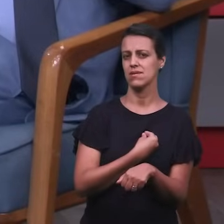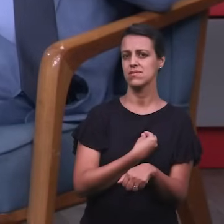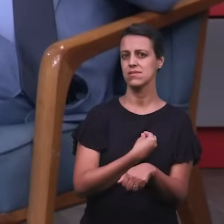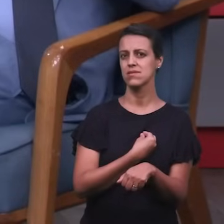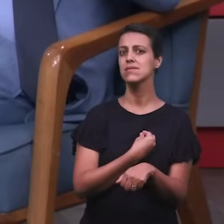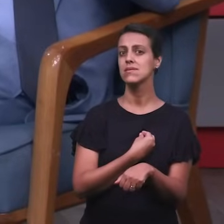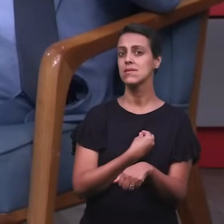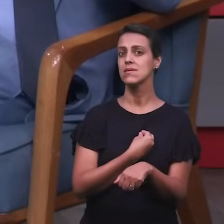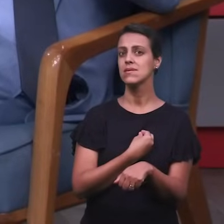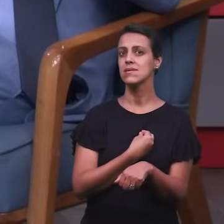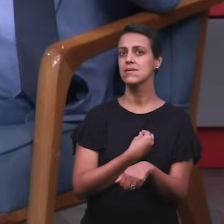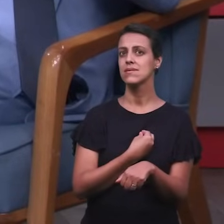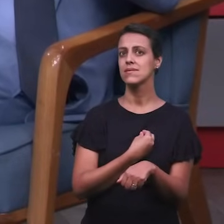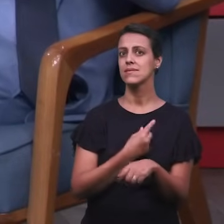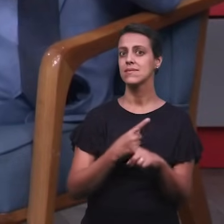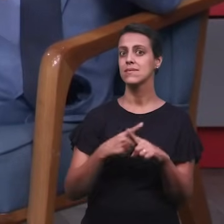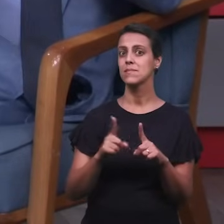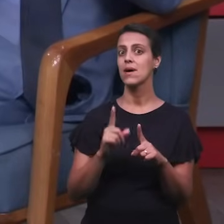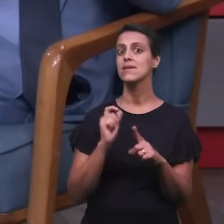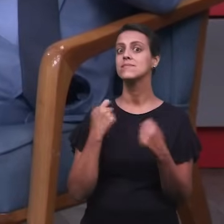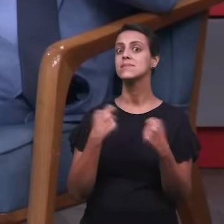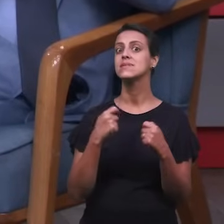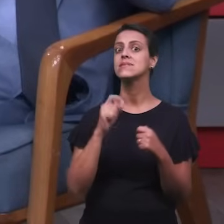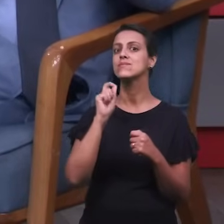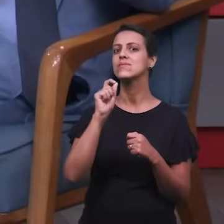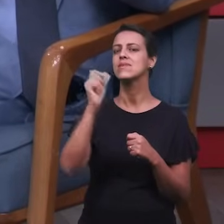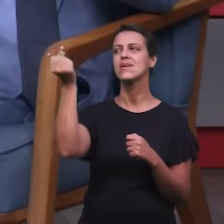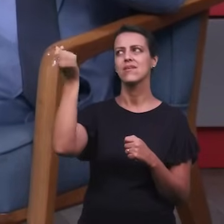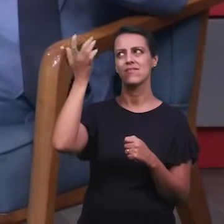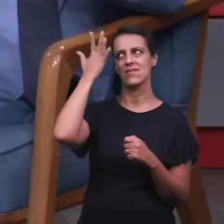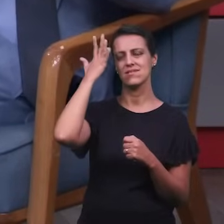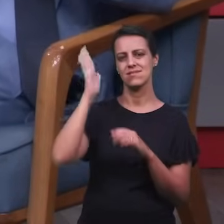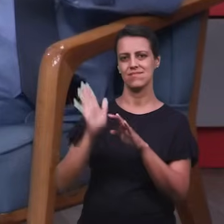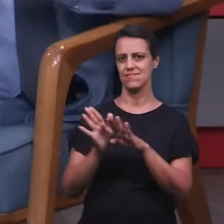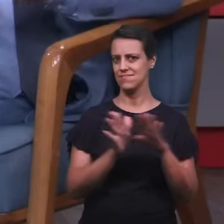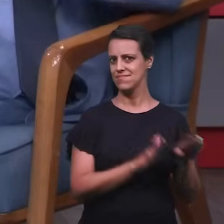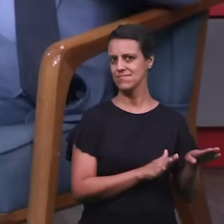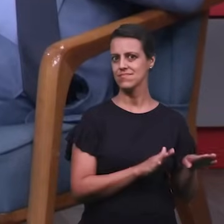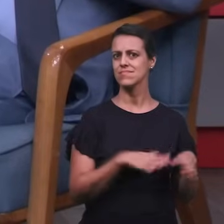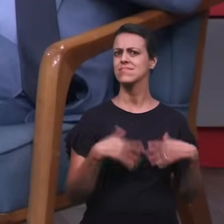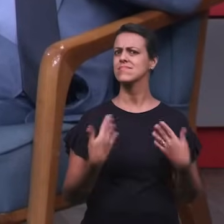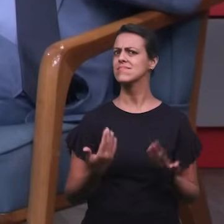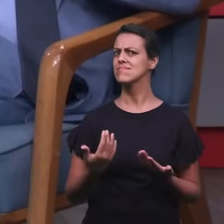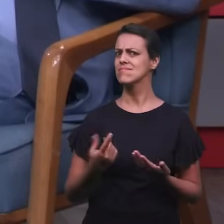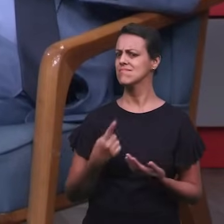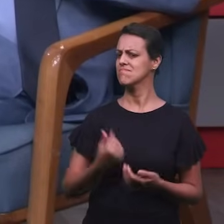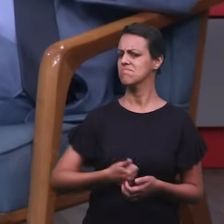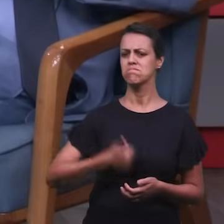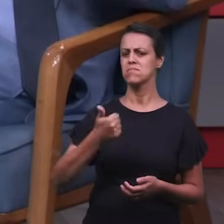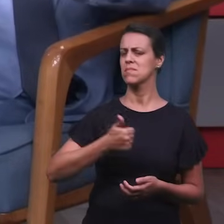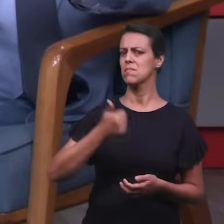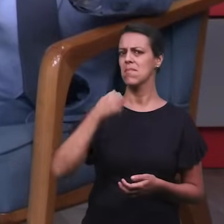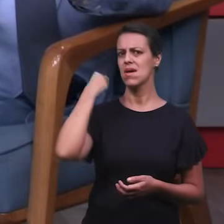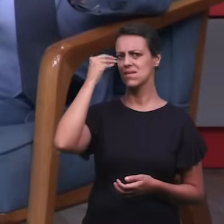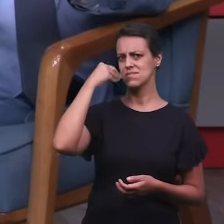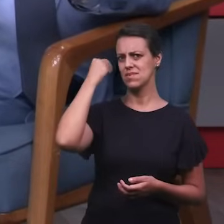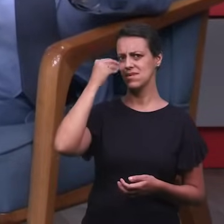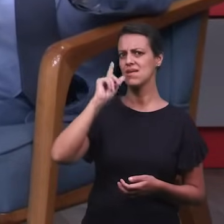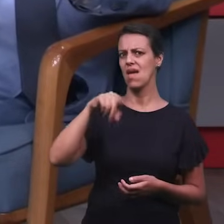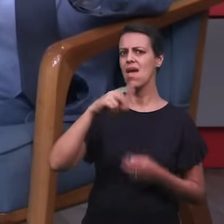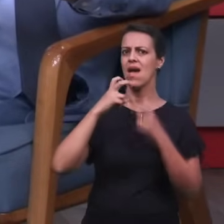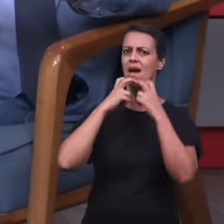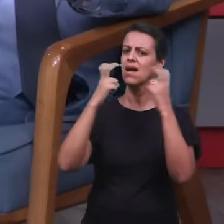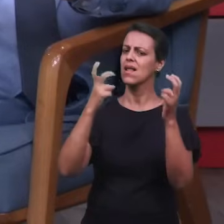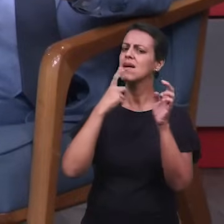falamos daquilo que o Espírito Santo nos ensina. Daí a palavra revelada. Mas vejam, voltando aqui, a primeira grande experiência nossa foi